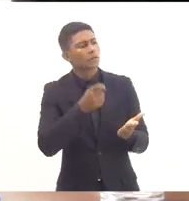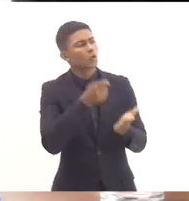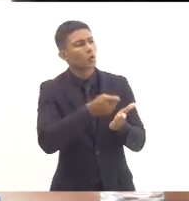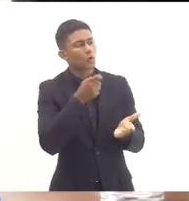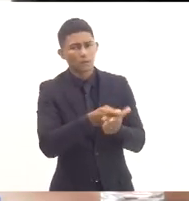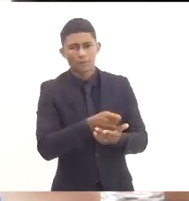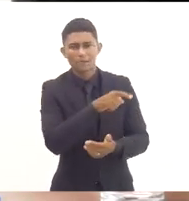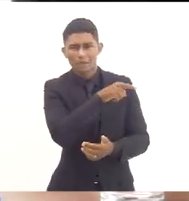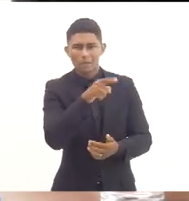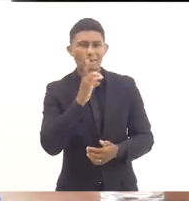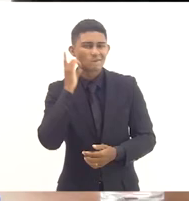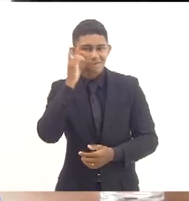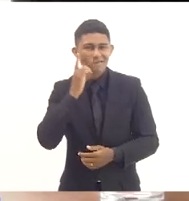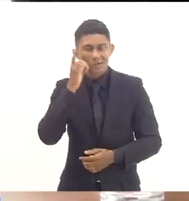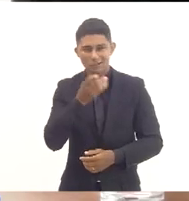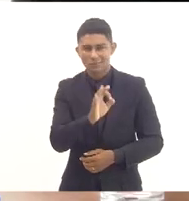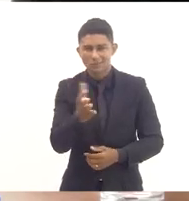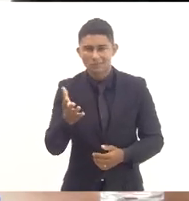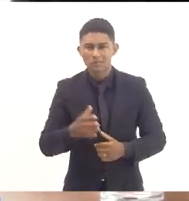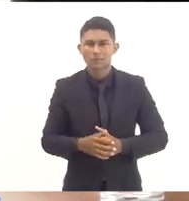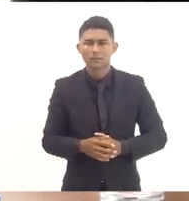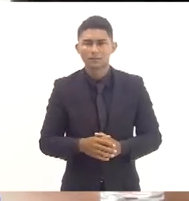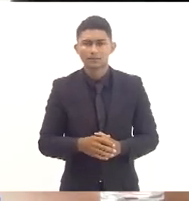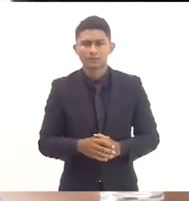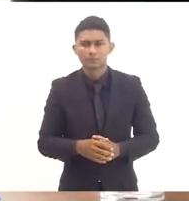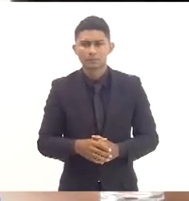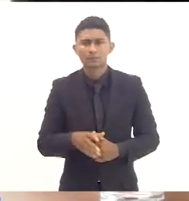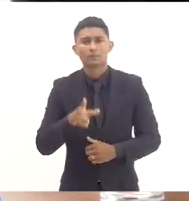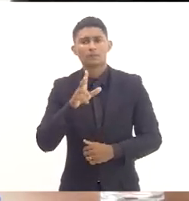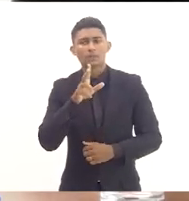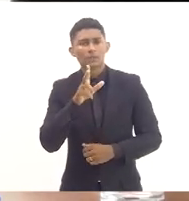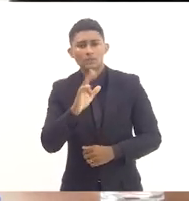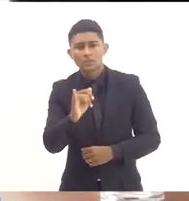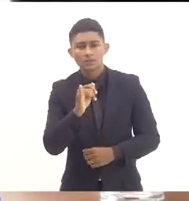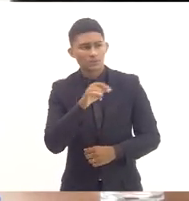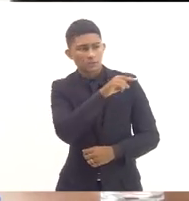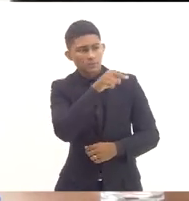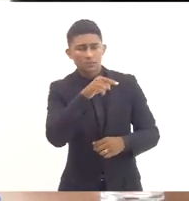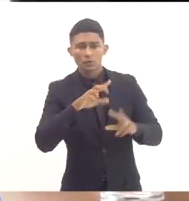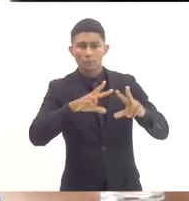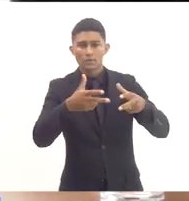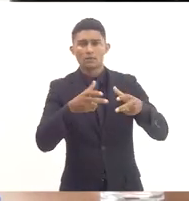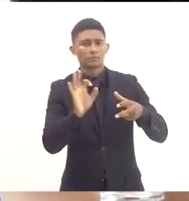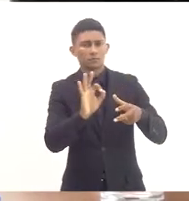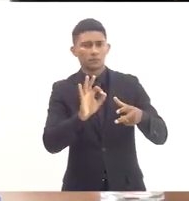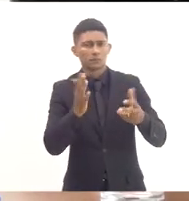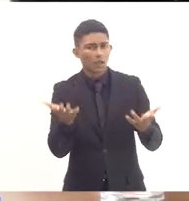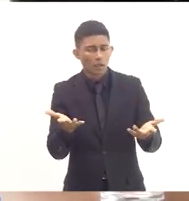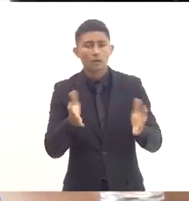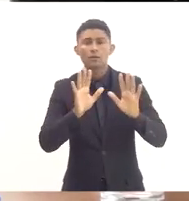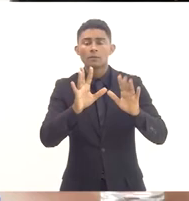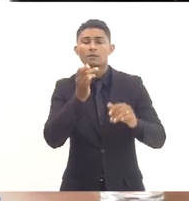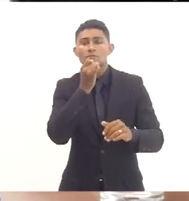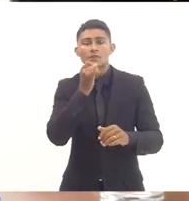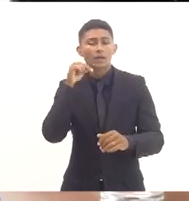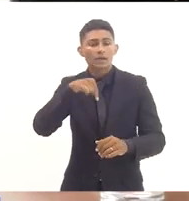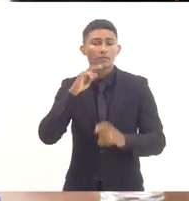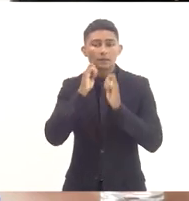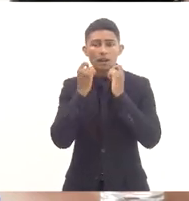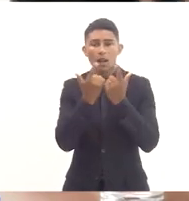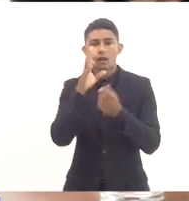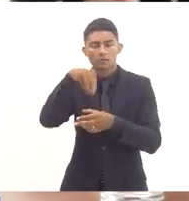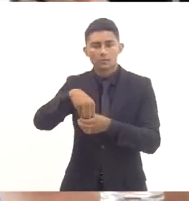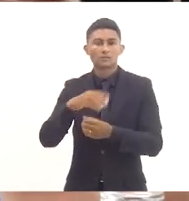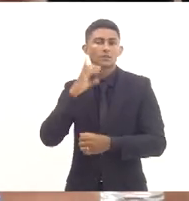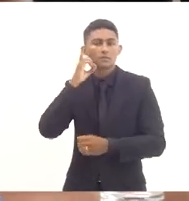cobre deles também e mesmo que não o faça parte da comissão mas sim dos 70 deputados essa